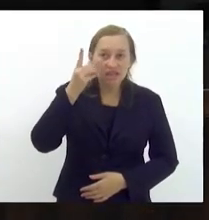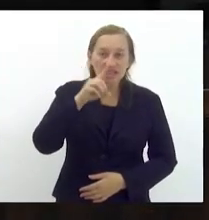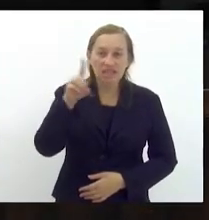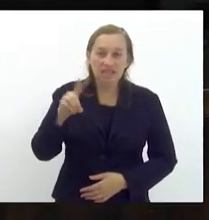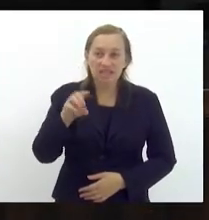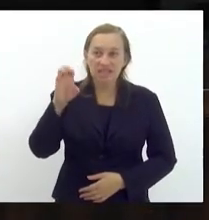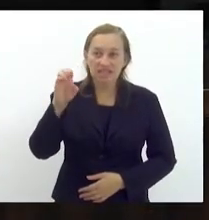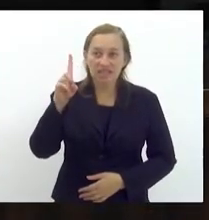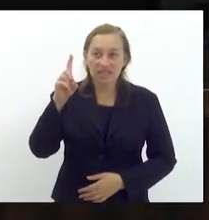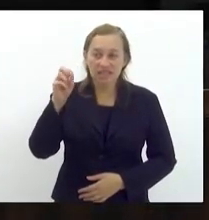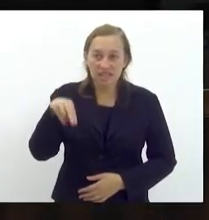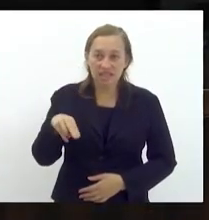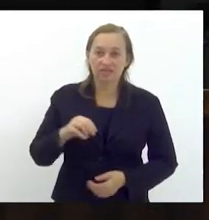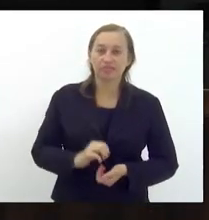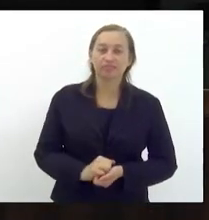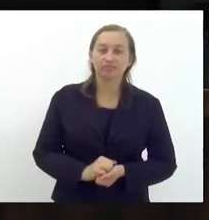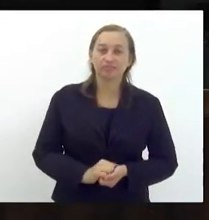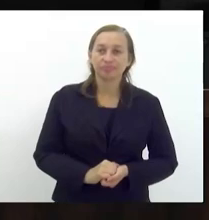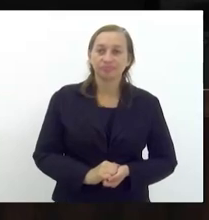azeitona